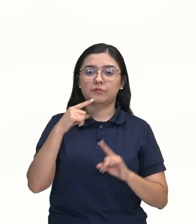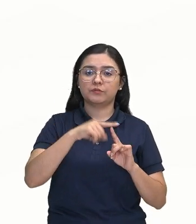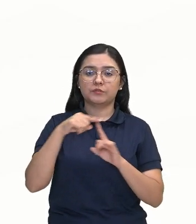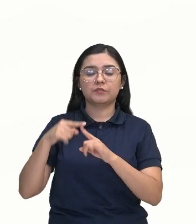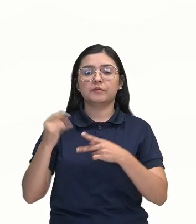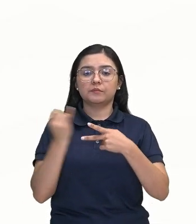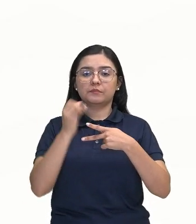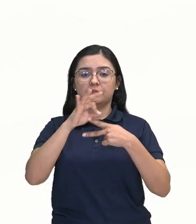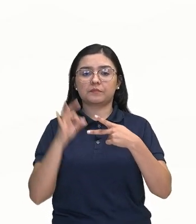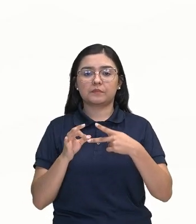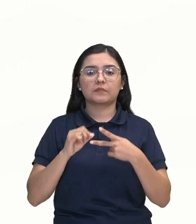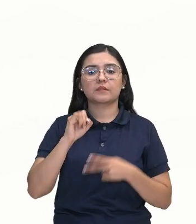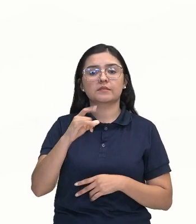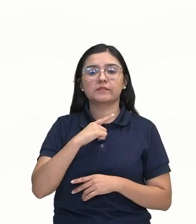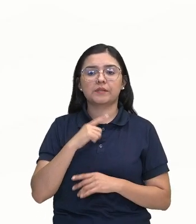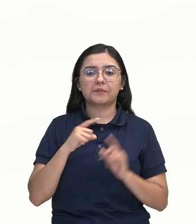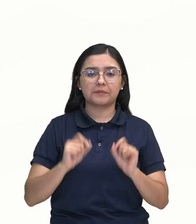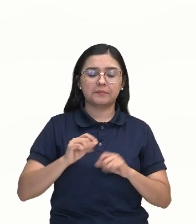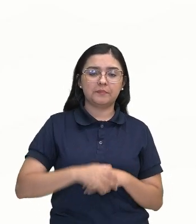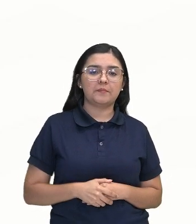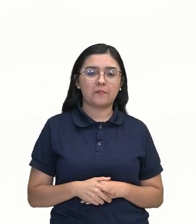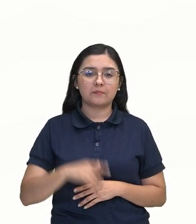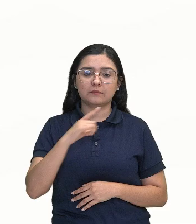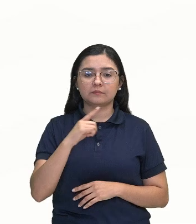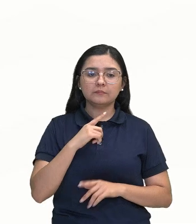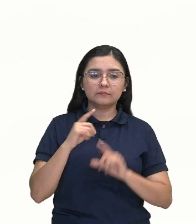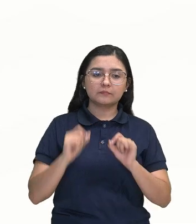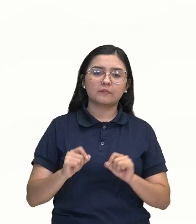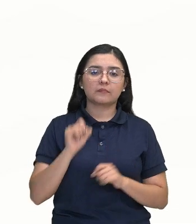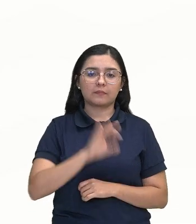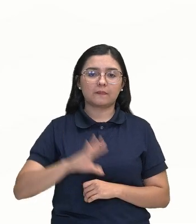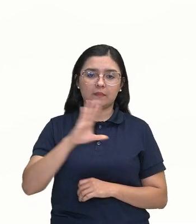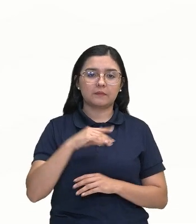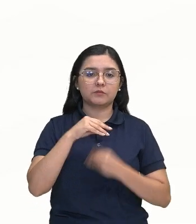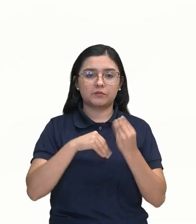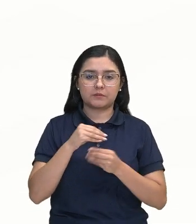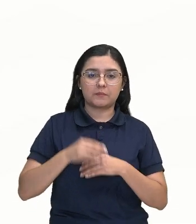polígono, que é quando nós temos as figuras mistas, vamos dizer assim. Acompanhe comigo, então.